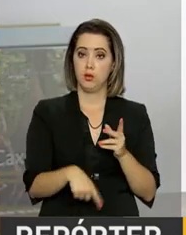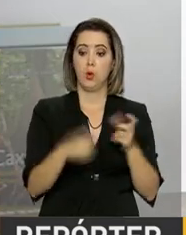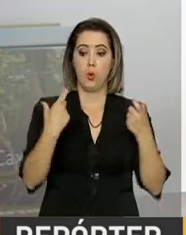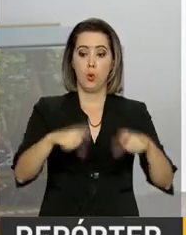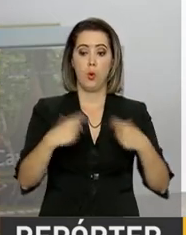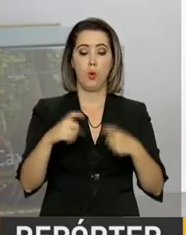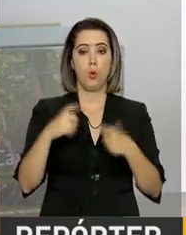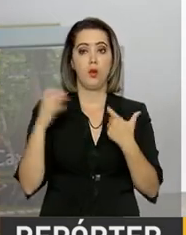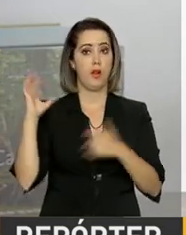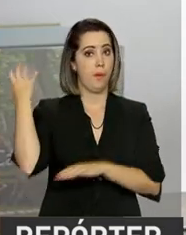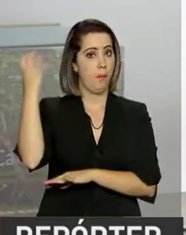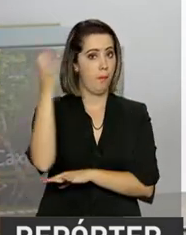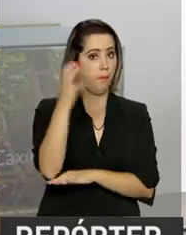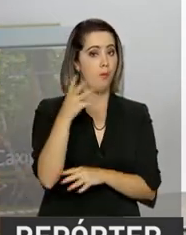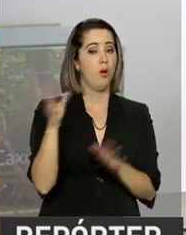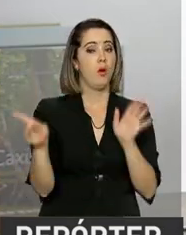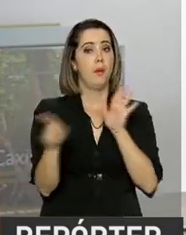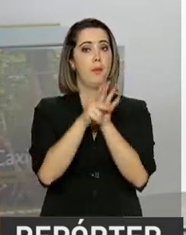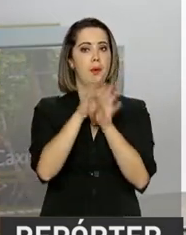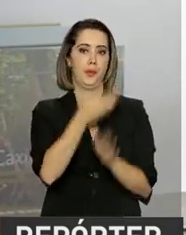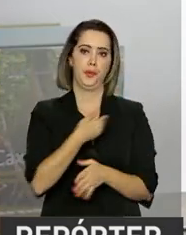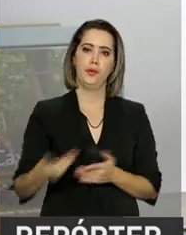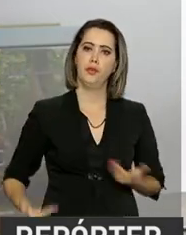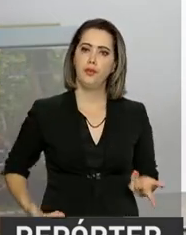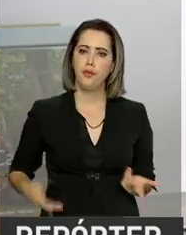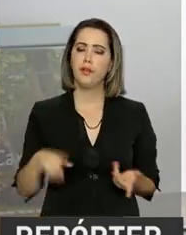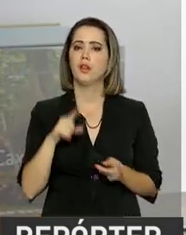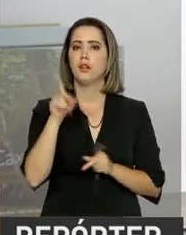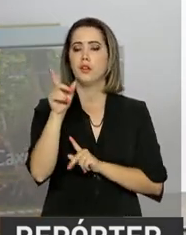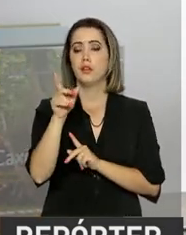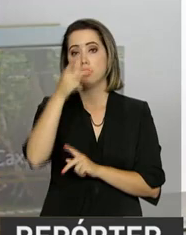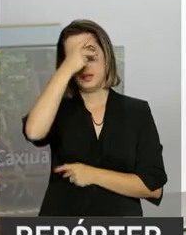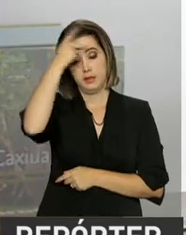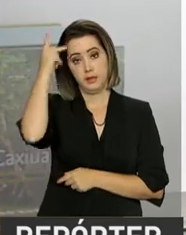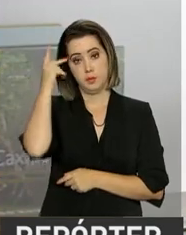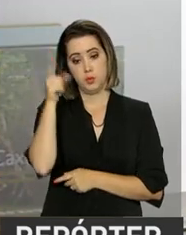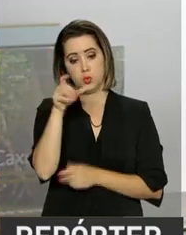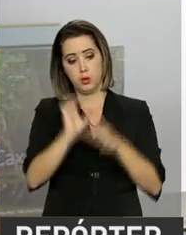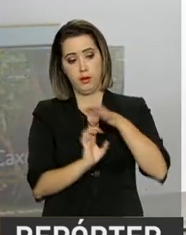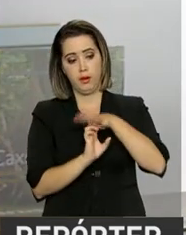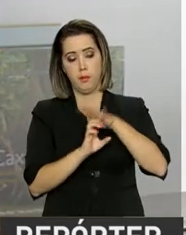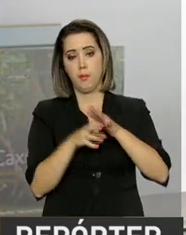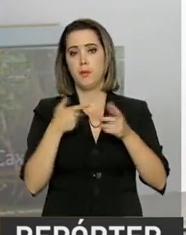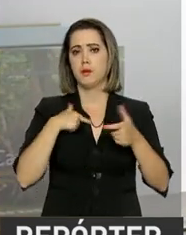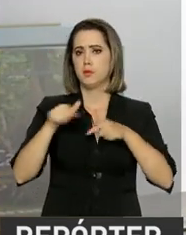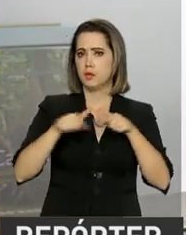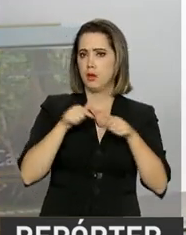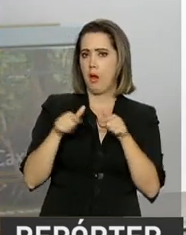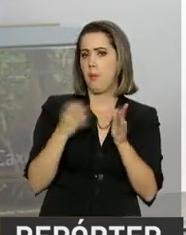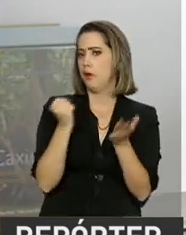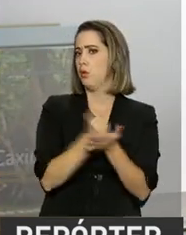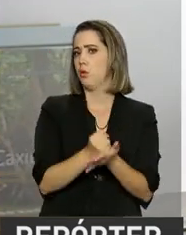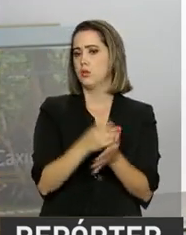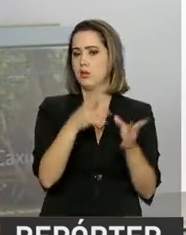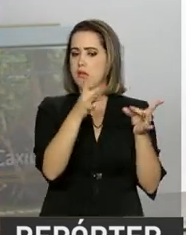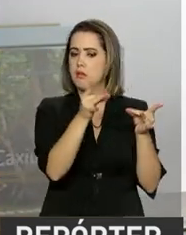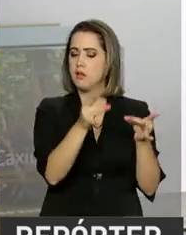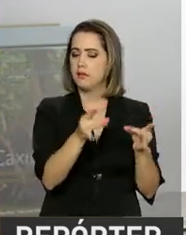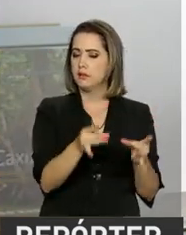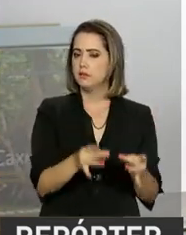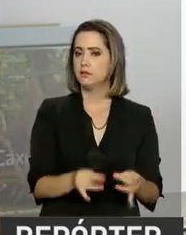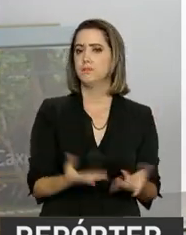pública, não vai deixar de ser pública e o prestador de serviço vai desenvolver suas tarefas de acordo com um contrato muito bem